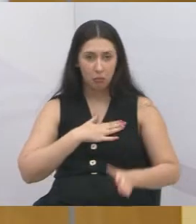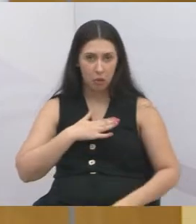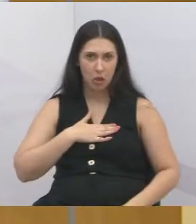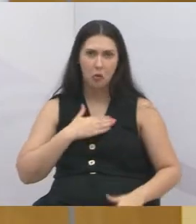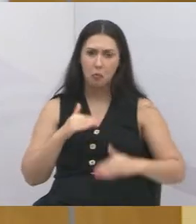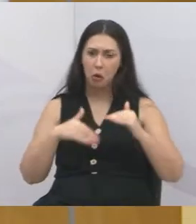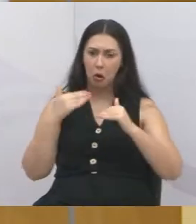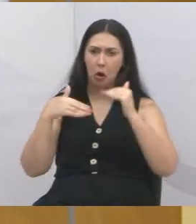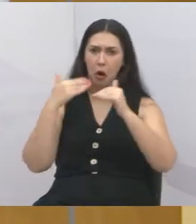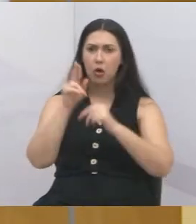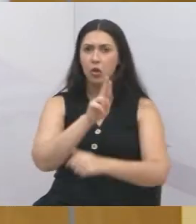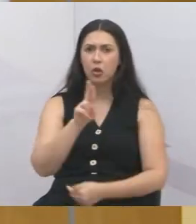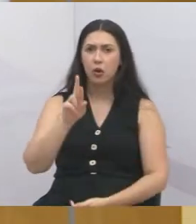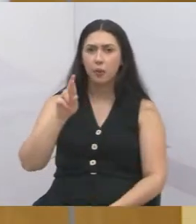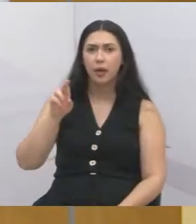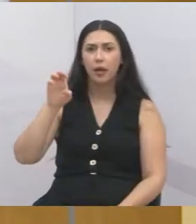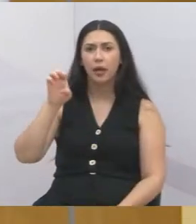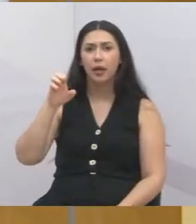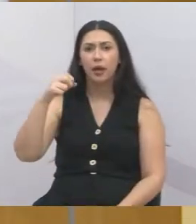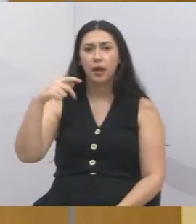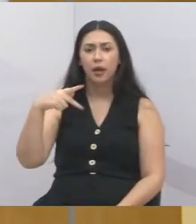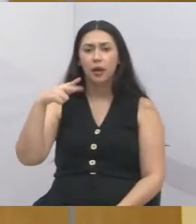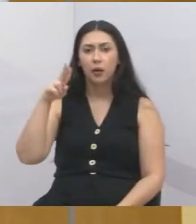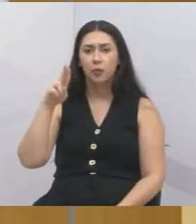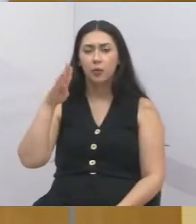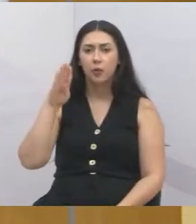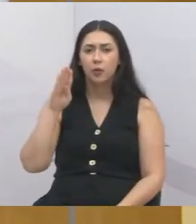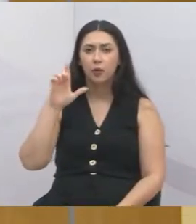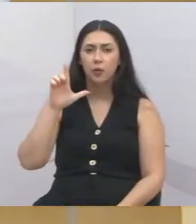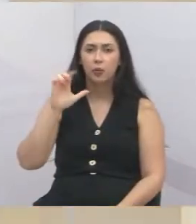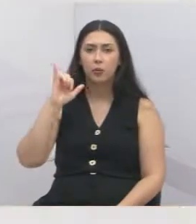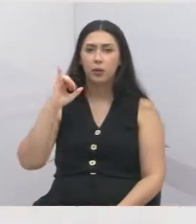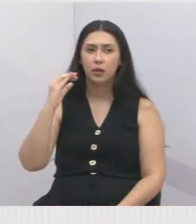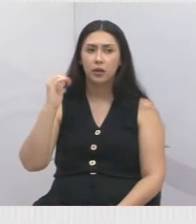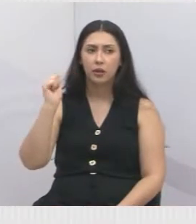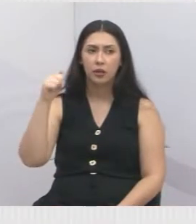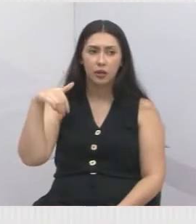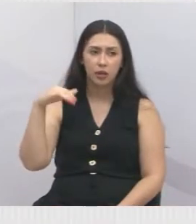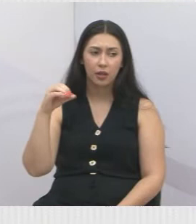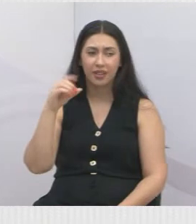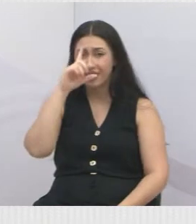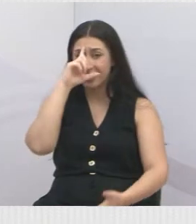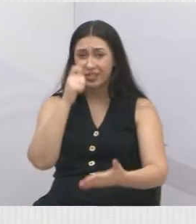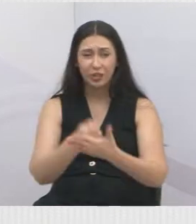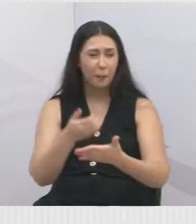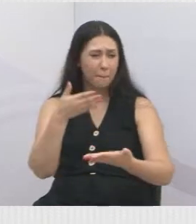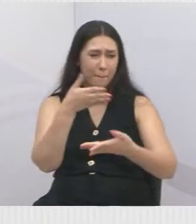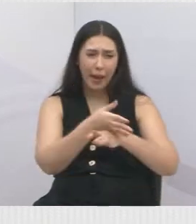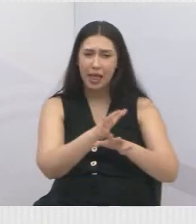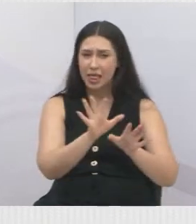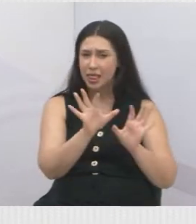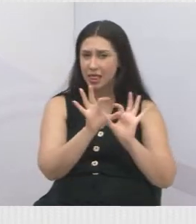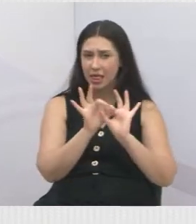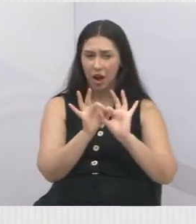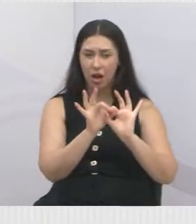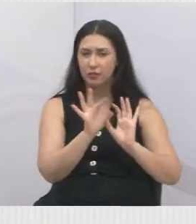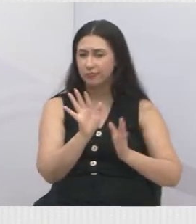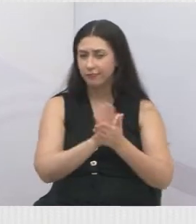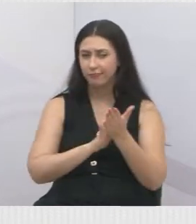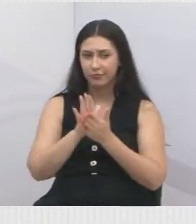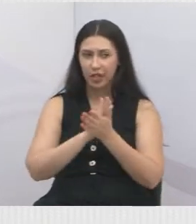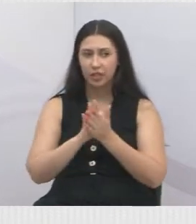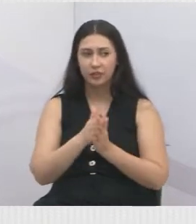partidos que mais cresce no Brasil, decidiu não fazer parte de federação. Essa é a nota que